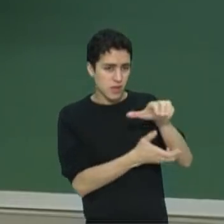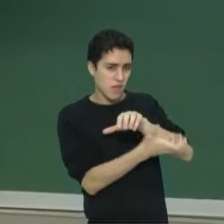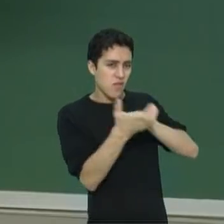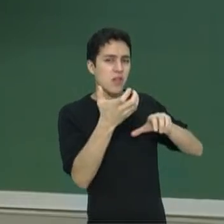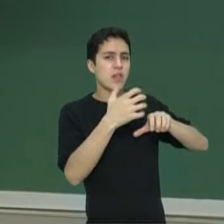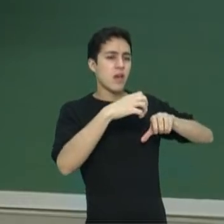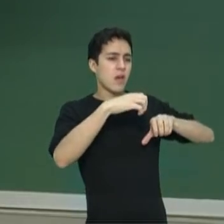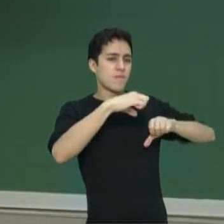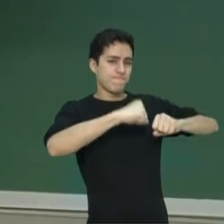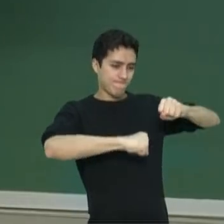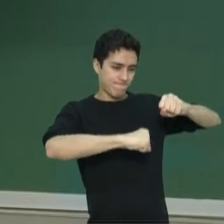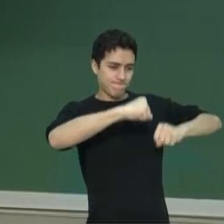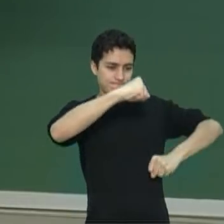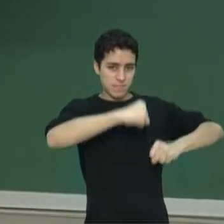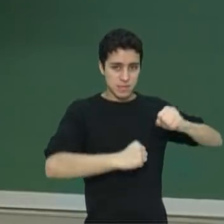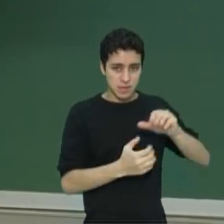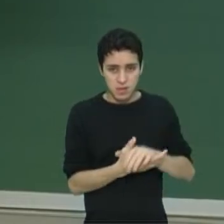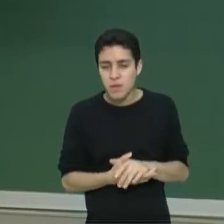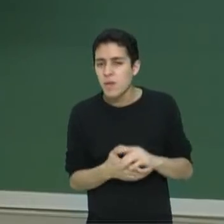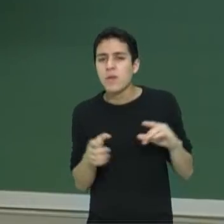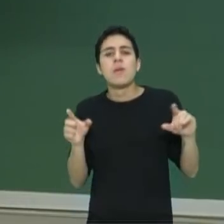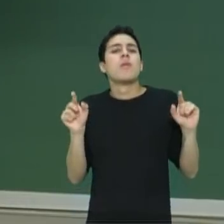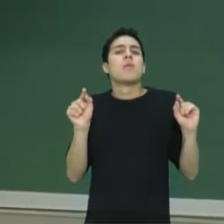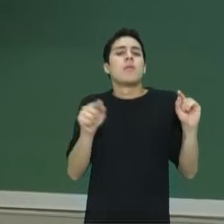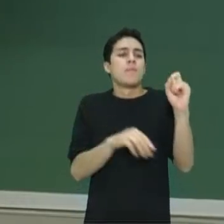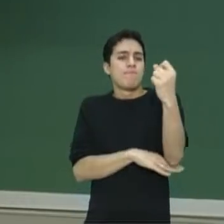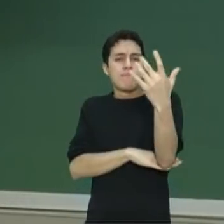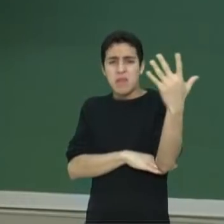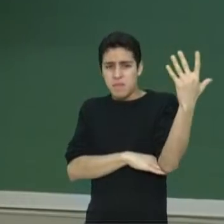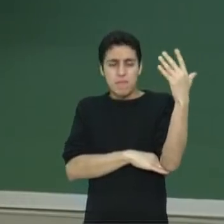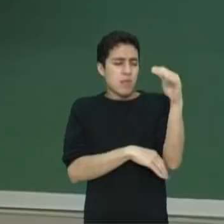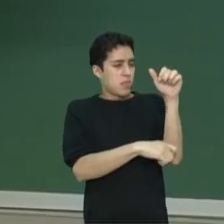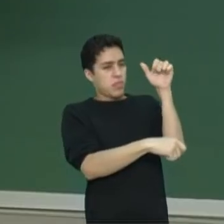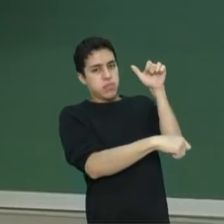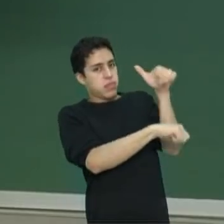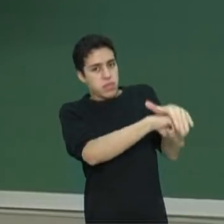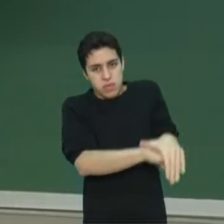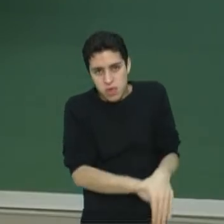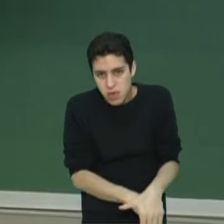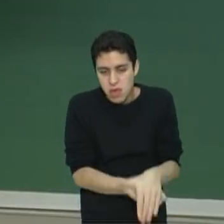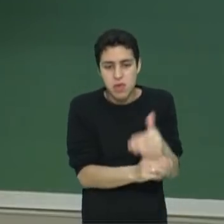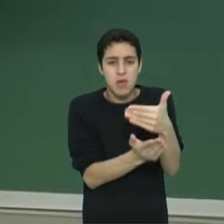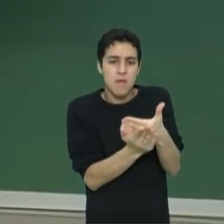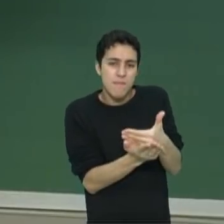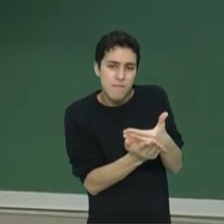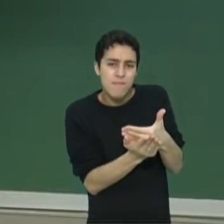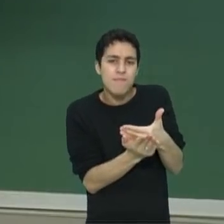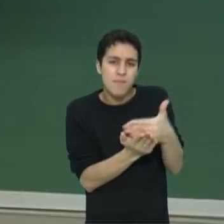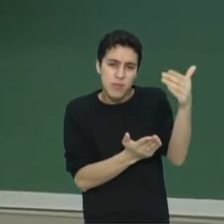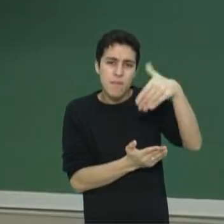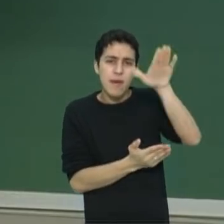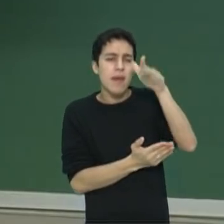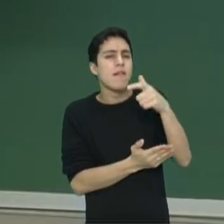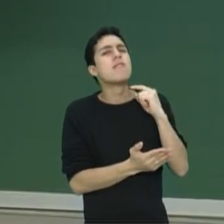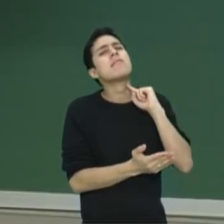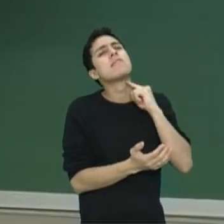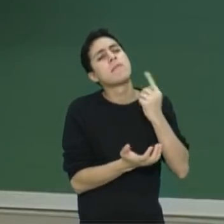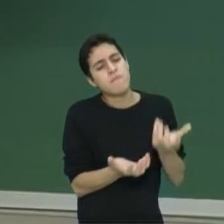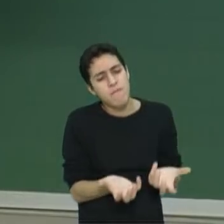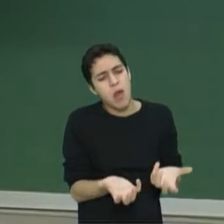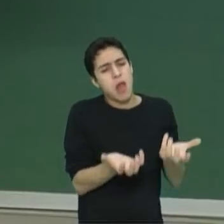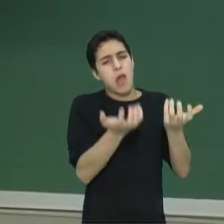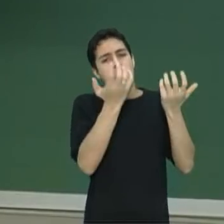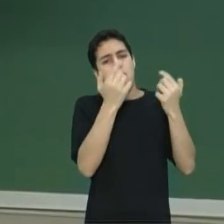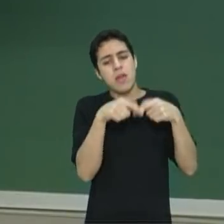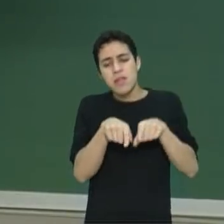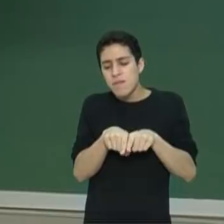que o meio ambiente não era respeitado, a emissão de gases poluentes era muito acelerada, a